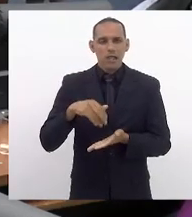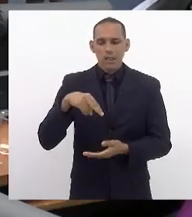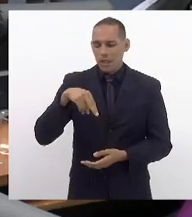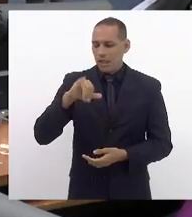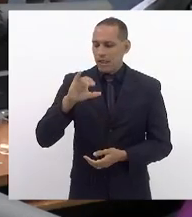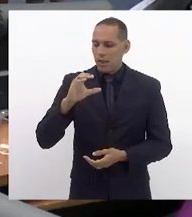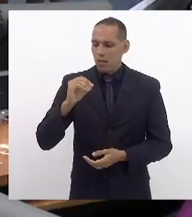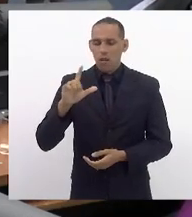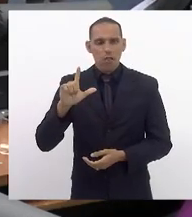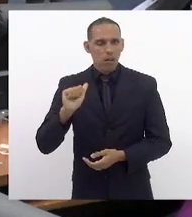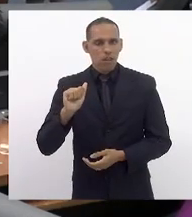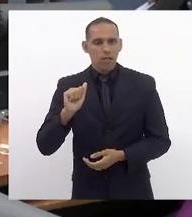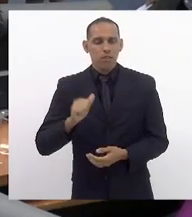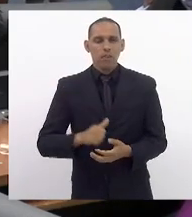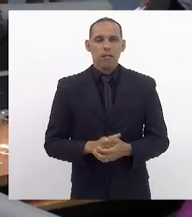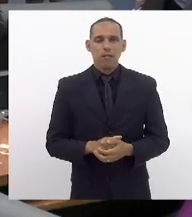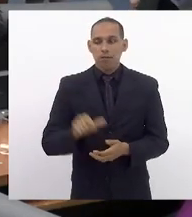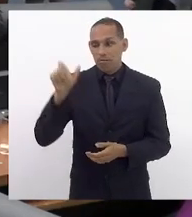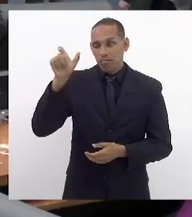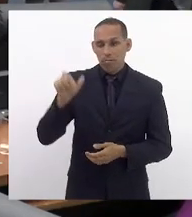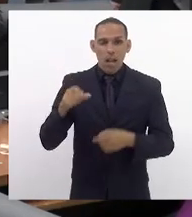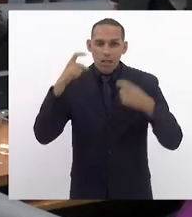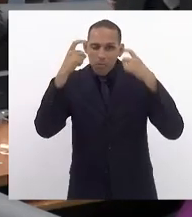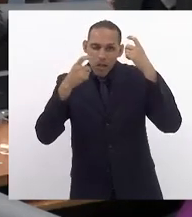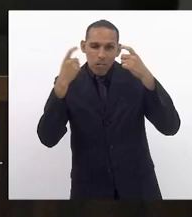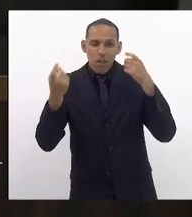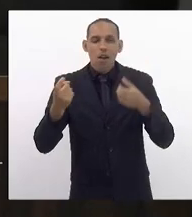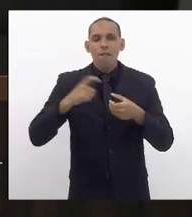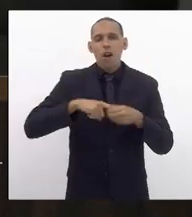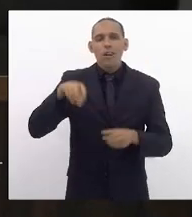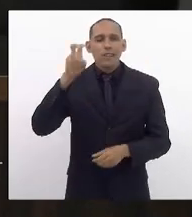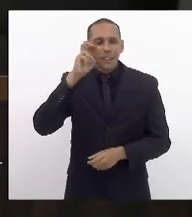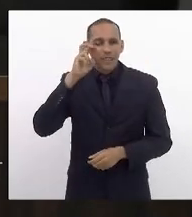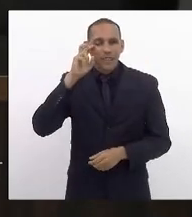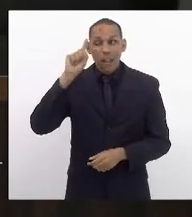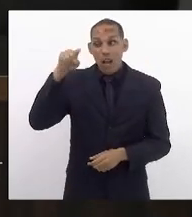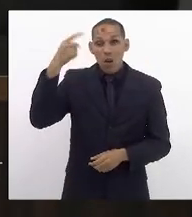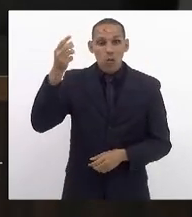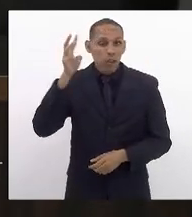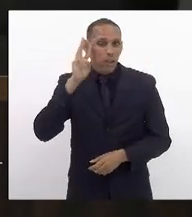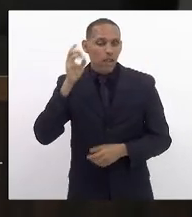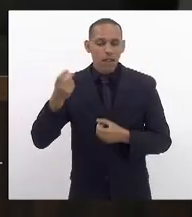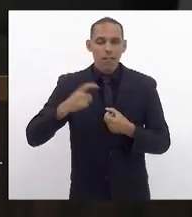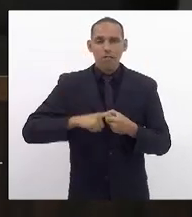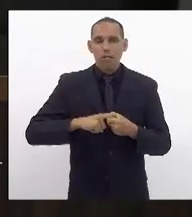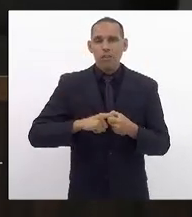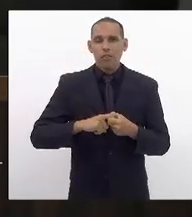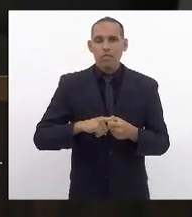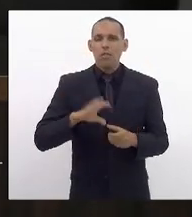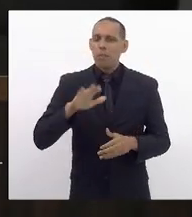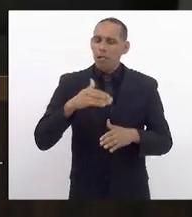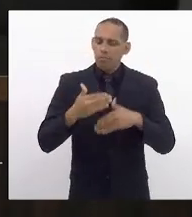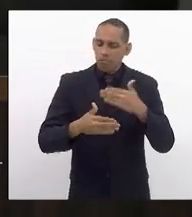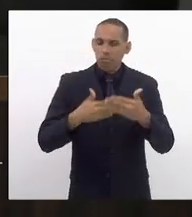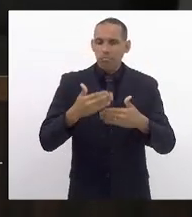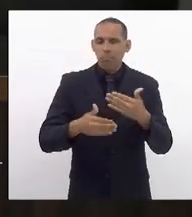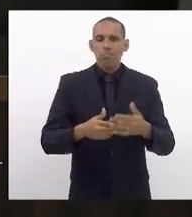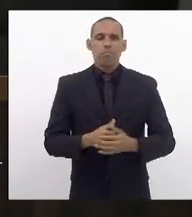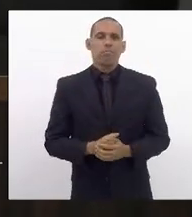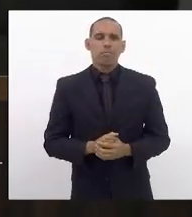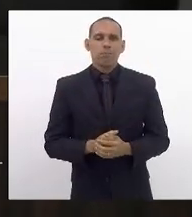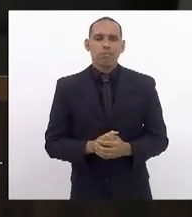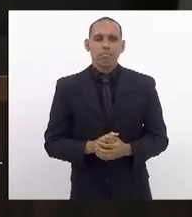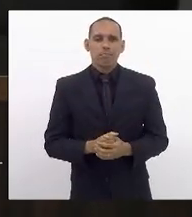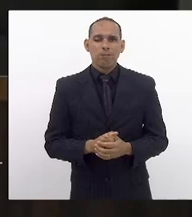Nicola e ele estava preocupado de retornar quinta-feira, vai retornar na próxima terça, mas está bem andando. Então, a